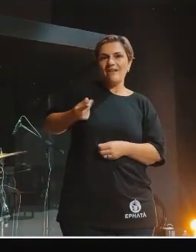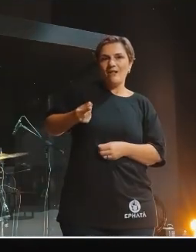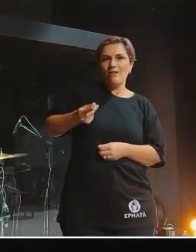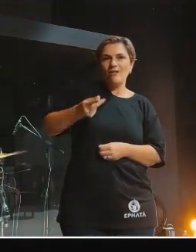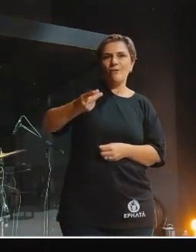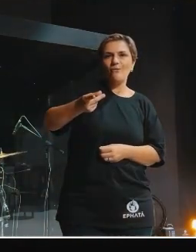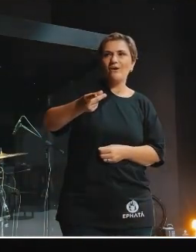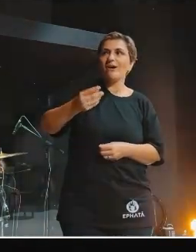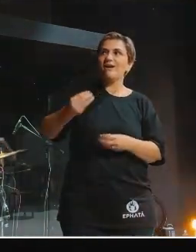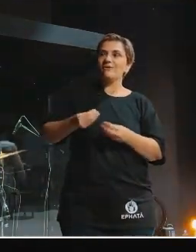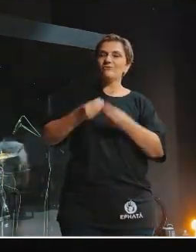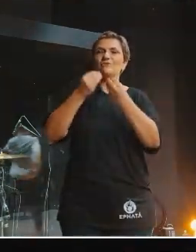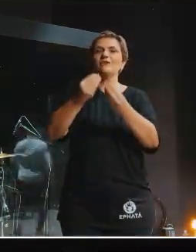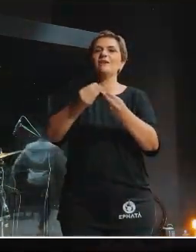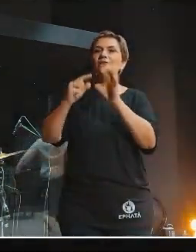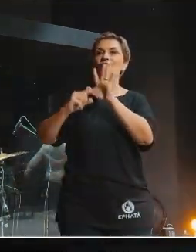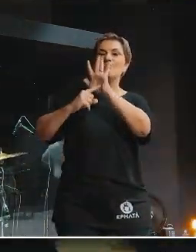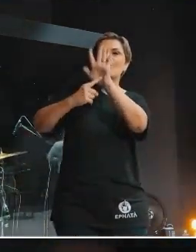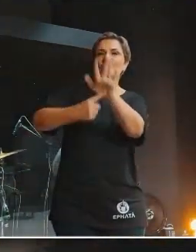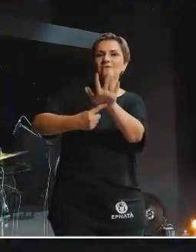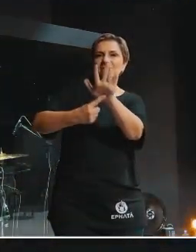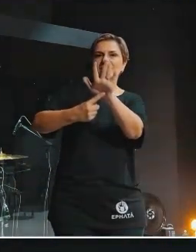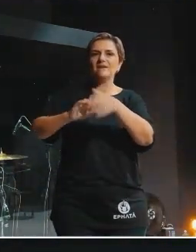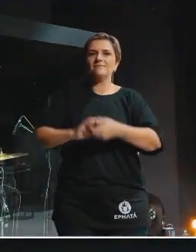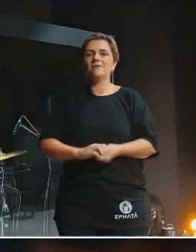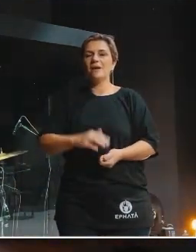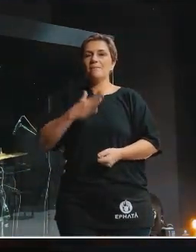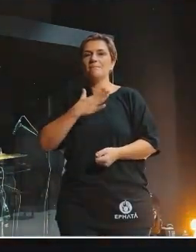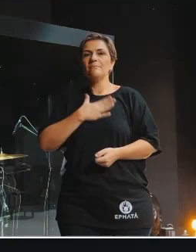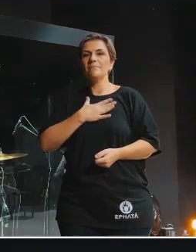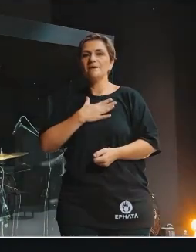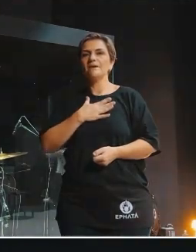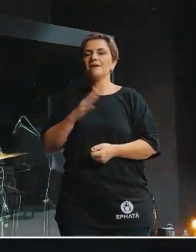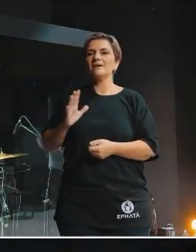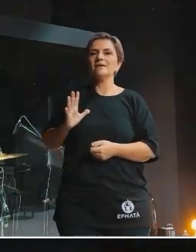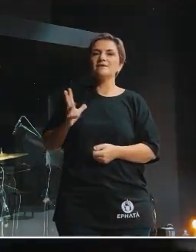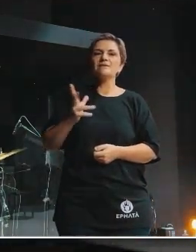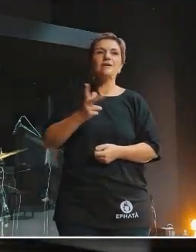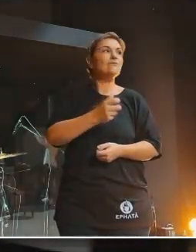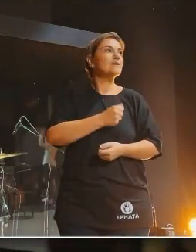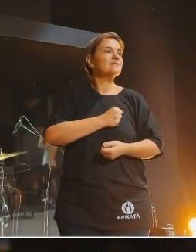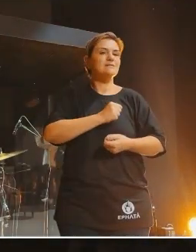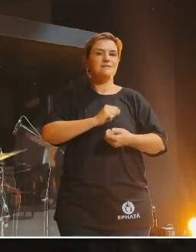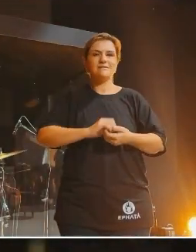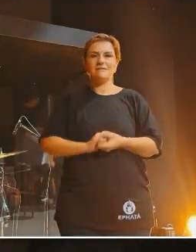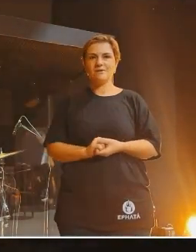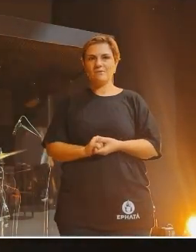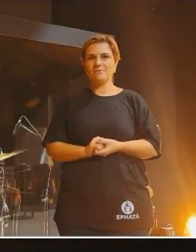e lhe mostrarei a minha salvação.